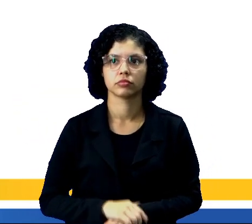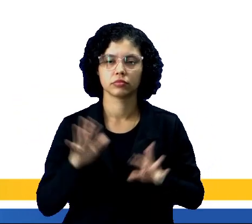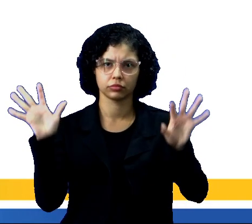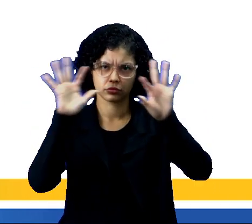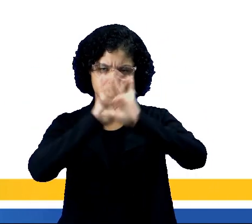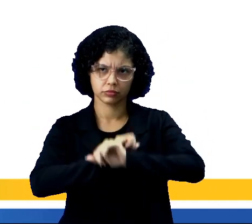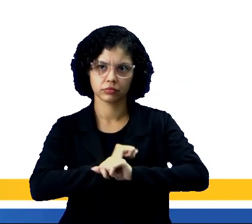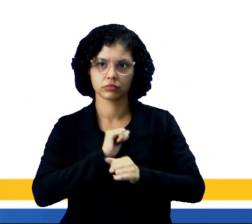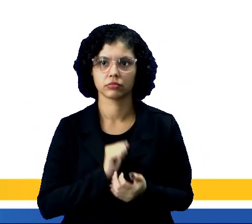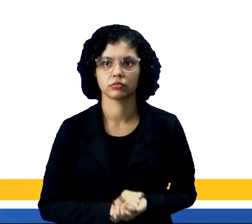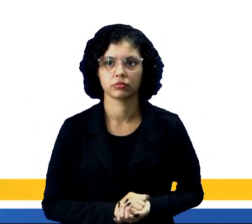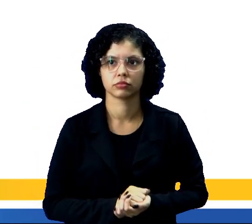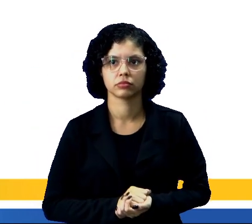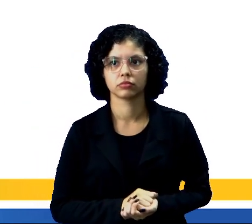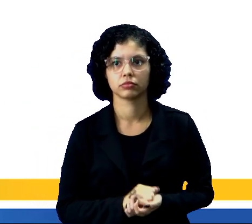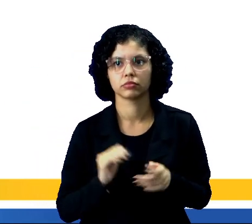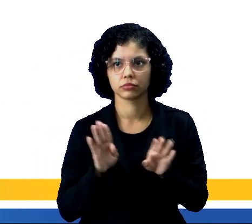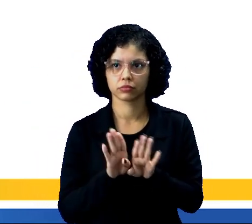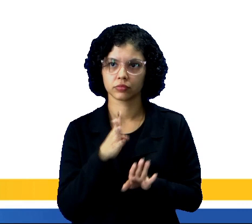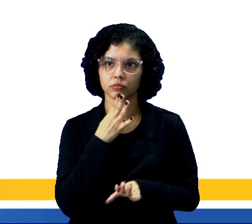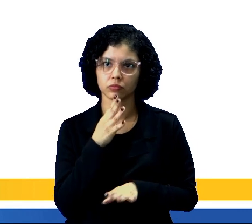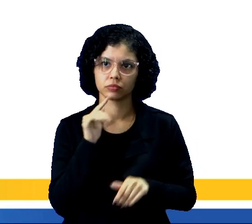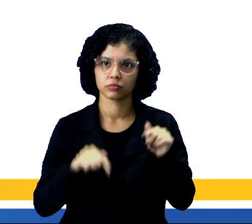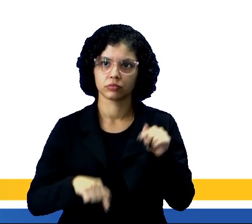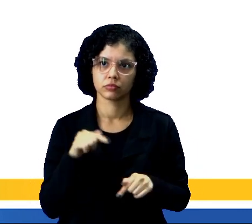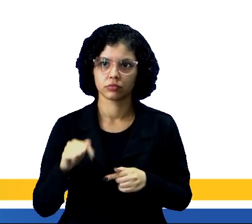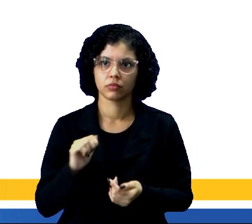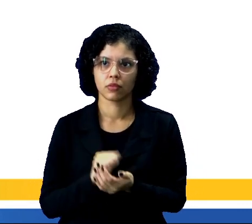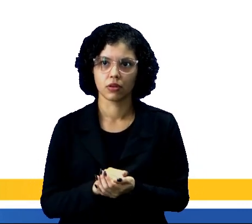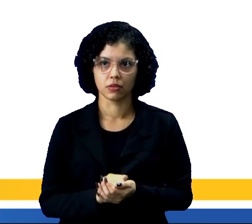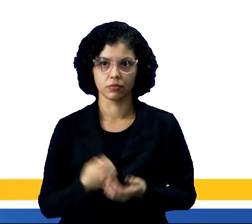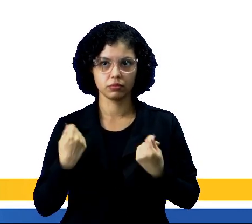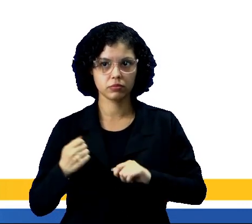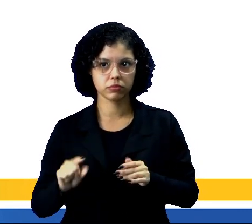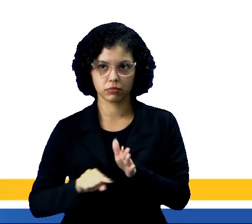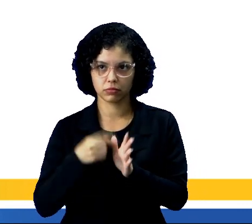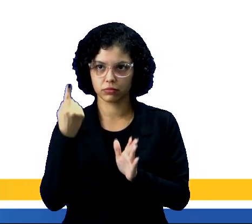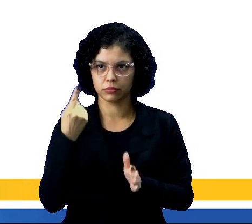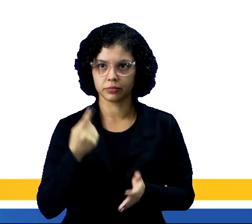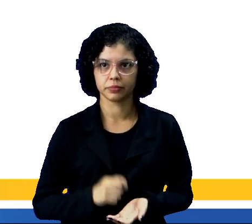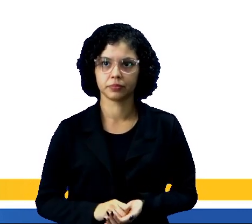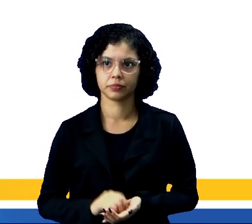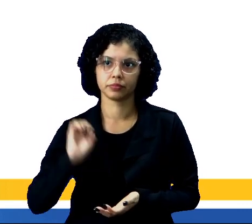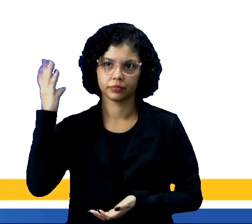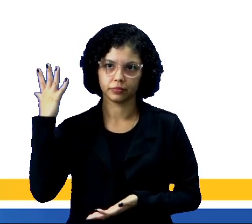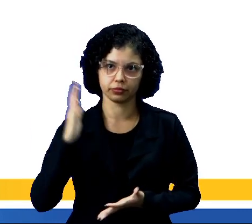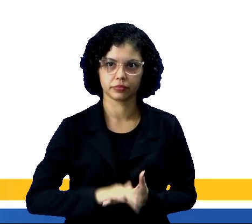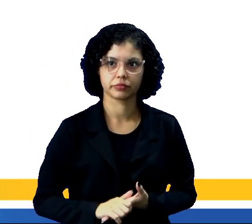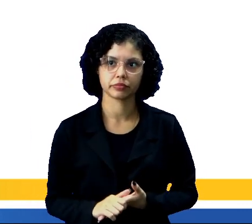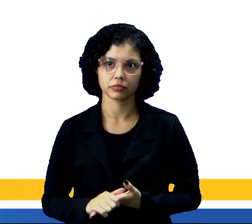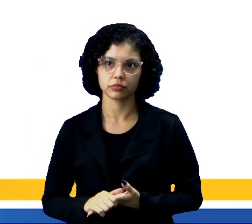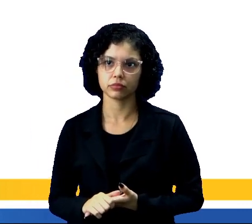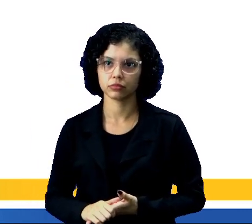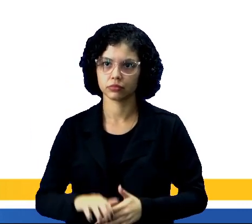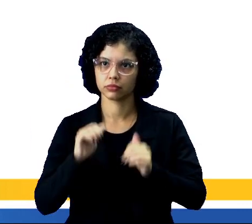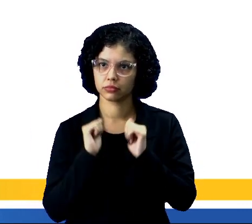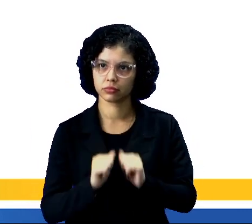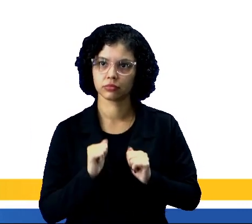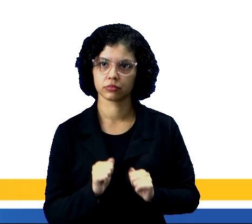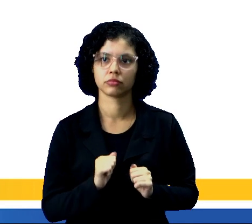Na fase escura, é também conhecido como química, e ela depende da primeira fase para que